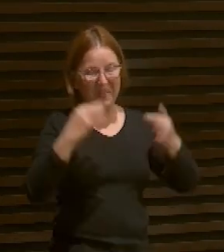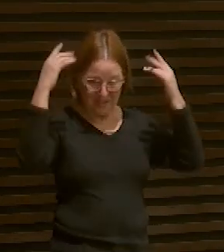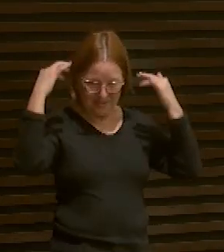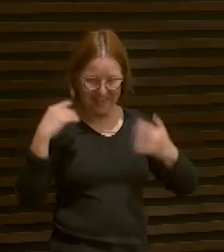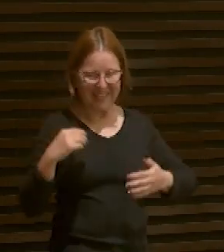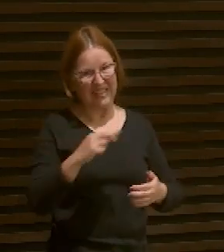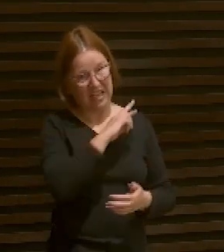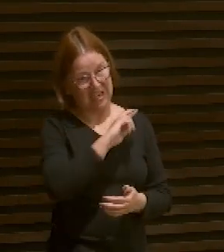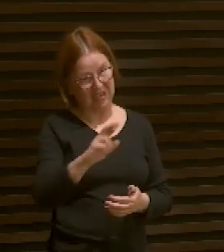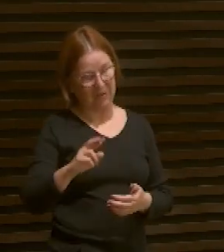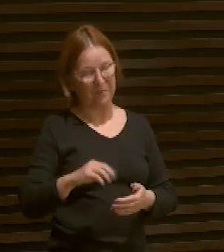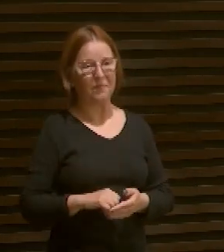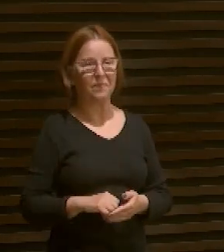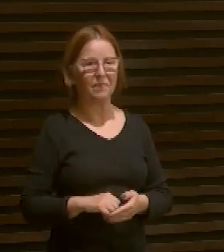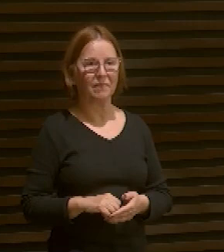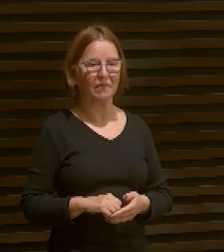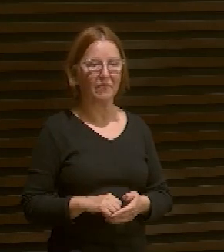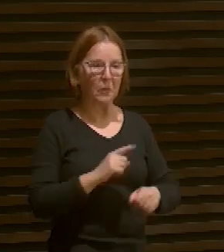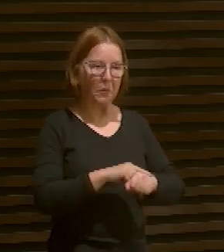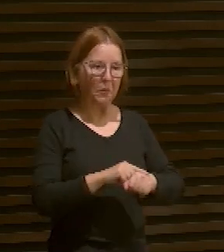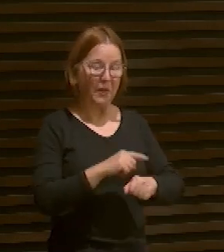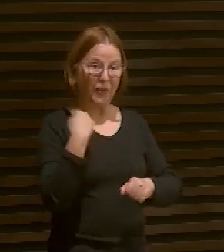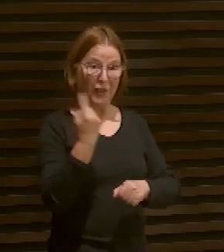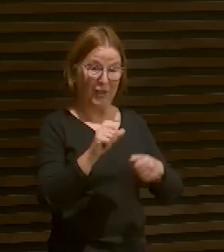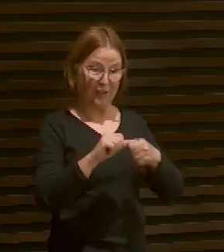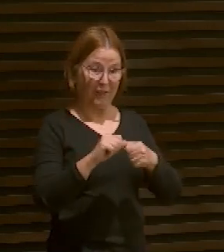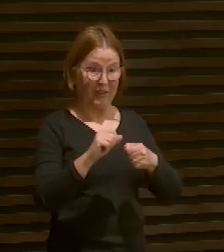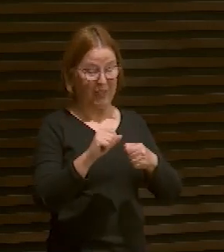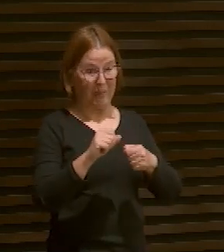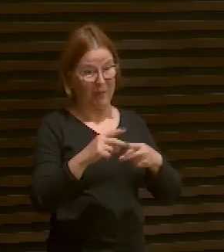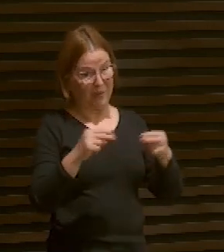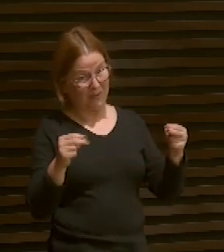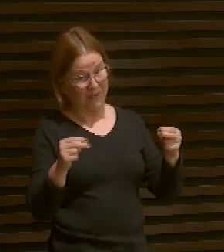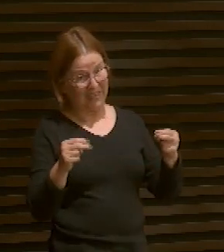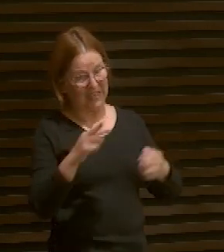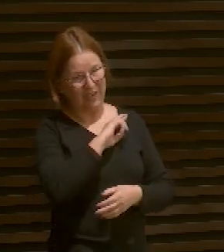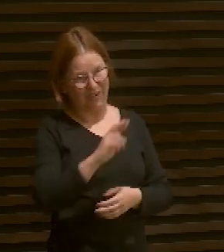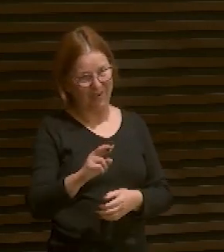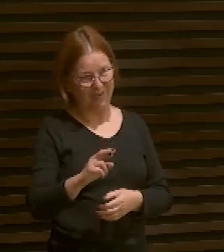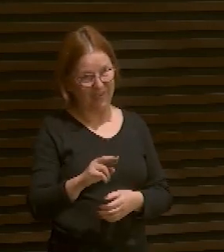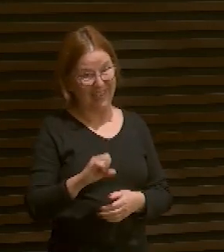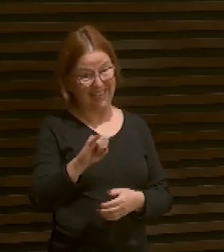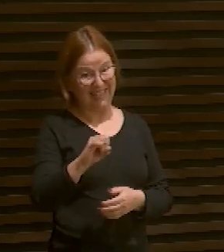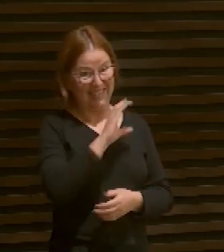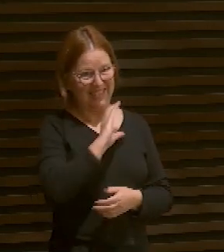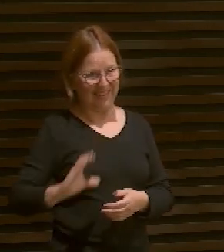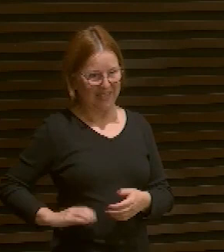religião. Quando nós fazemos, é religião. Quando Cristo faz, é graça.